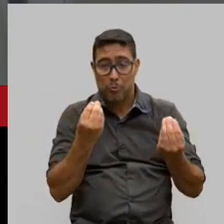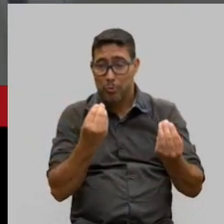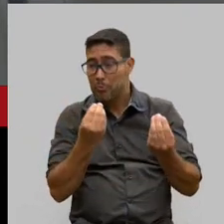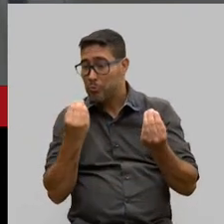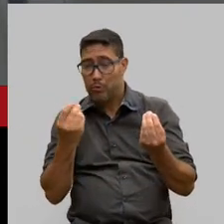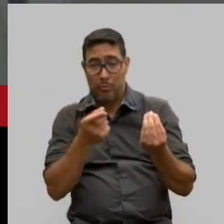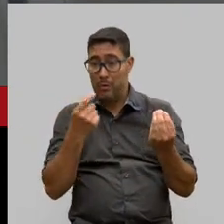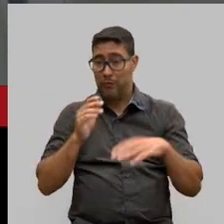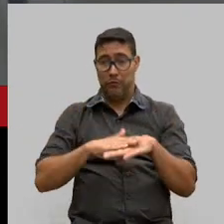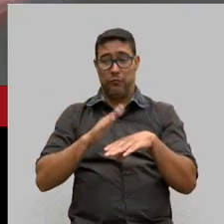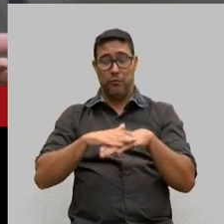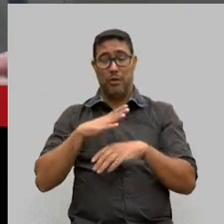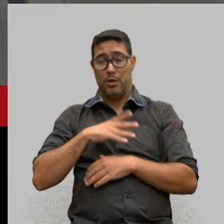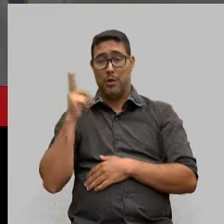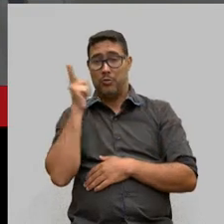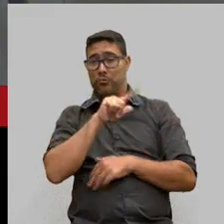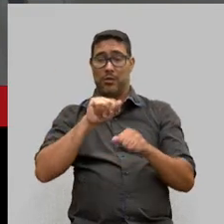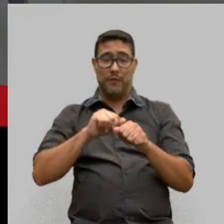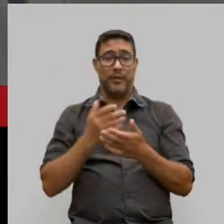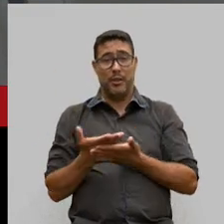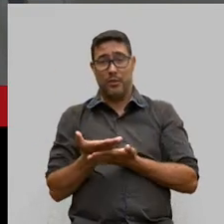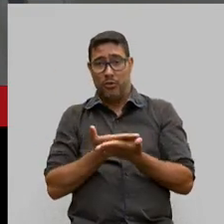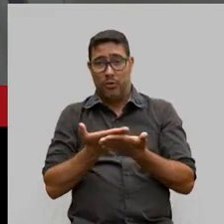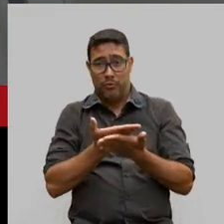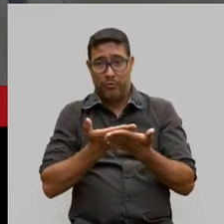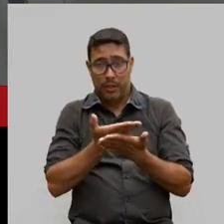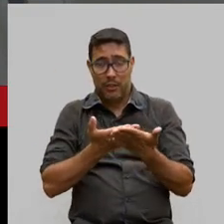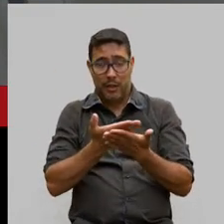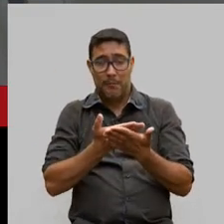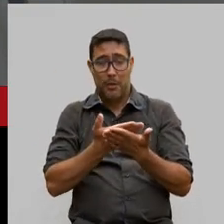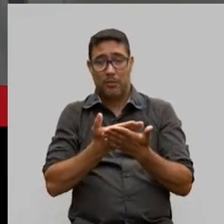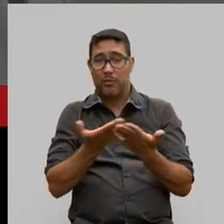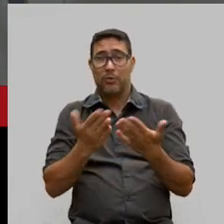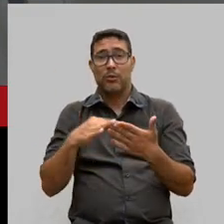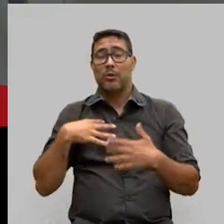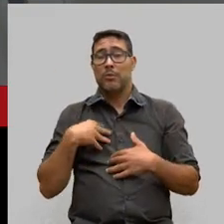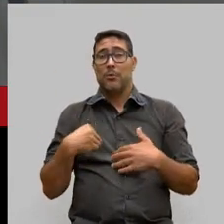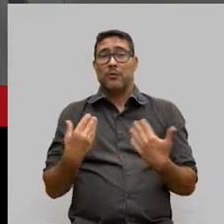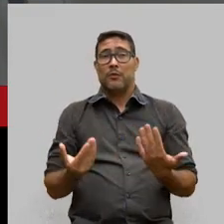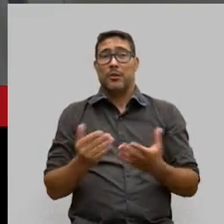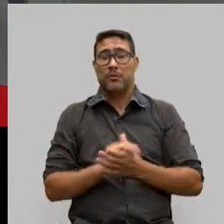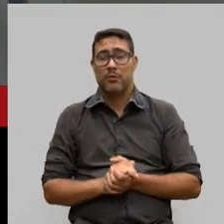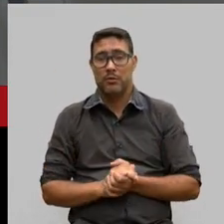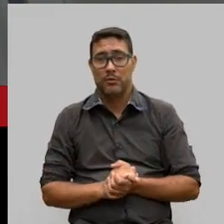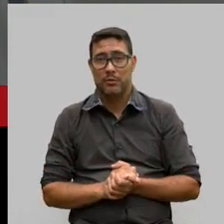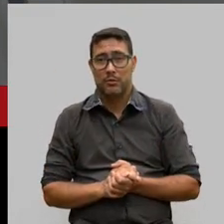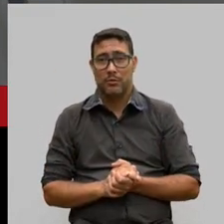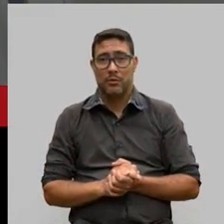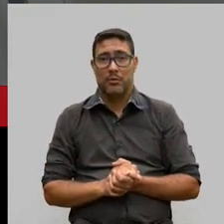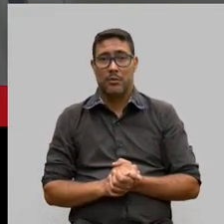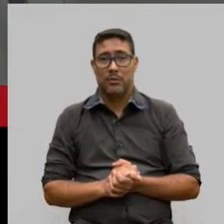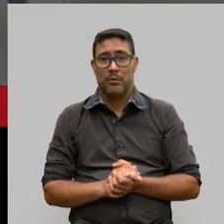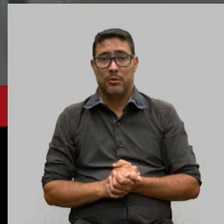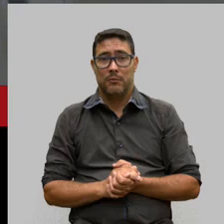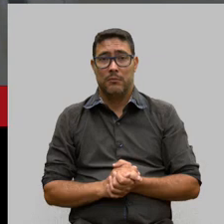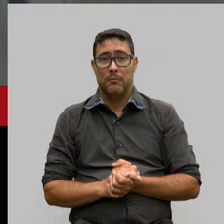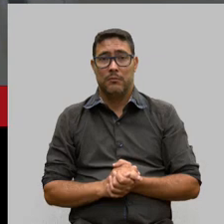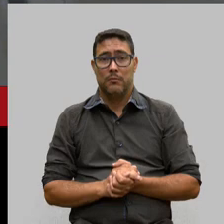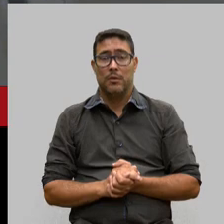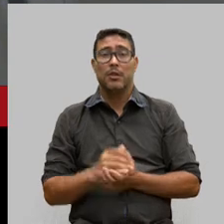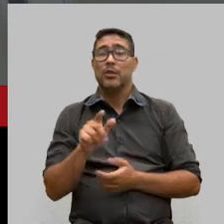ter condições de ter um tratamento desse pro meu filho nós temos nós não temos nenhum